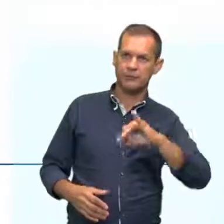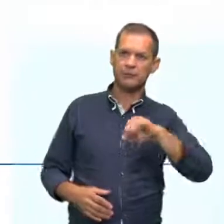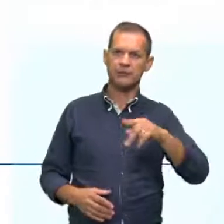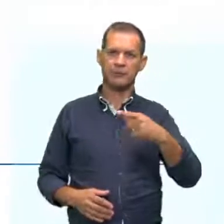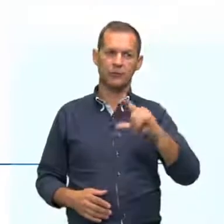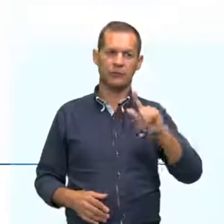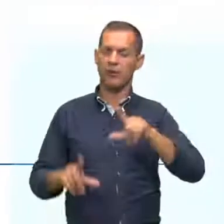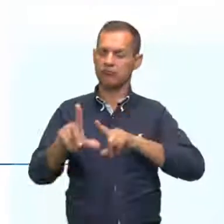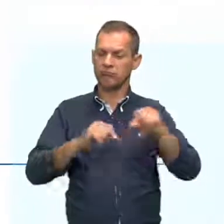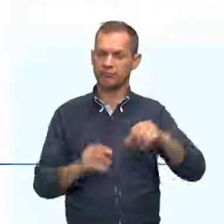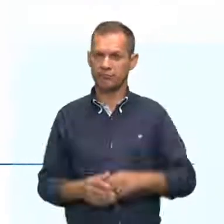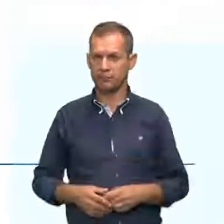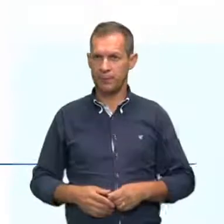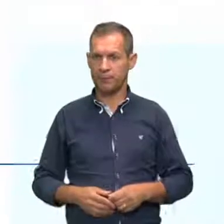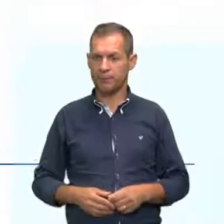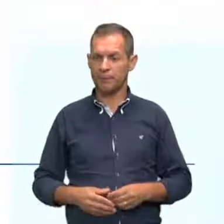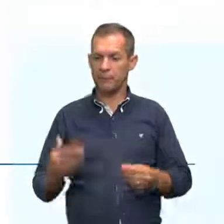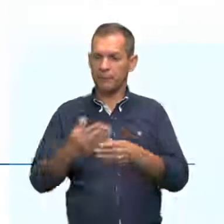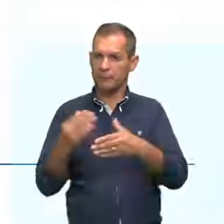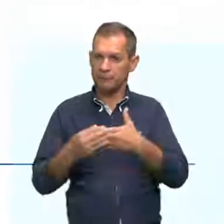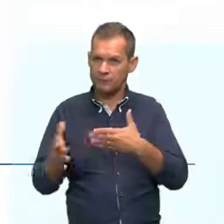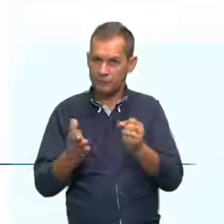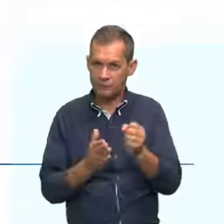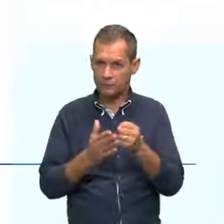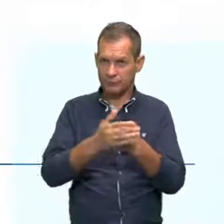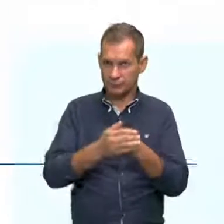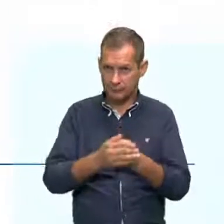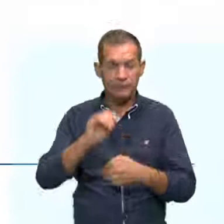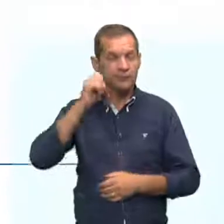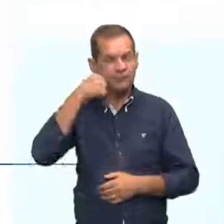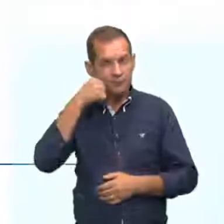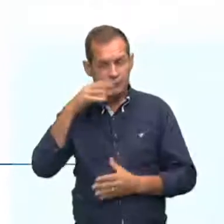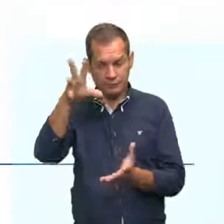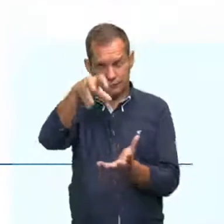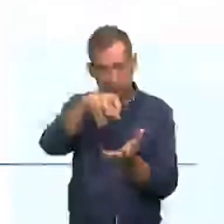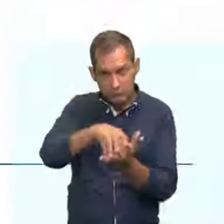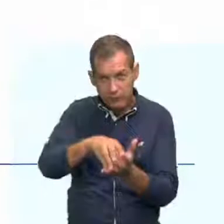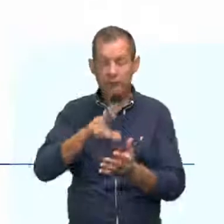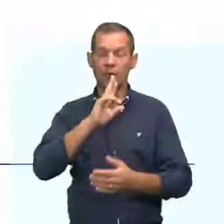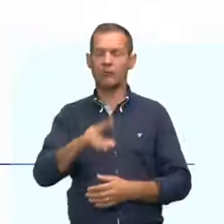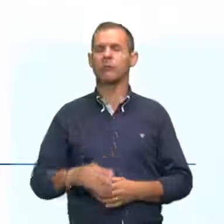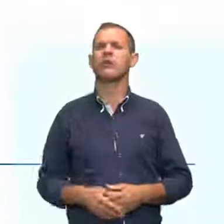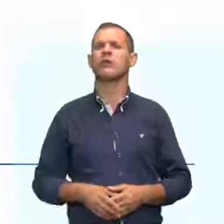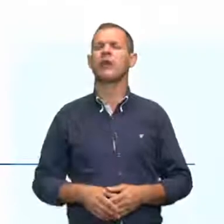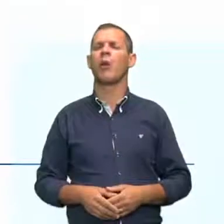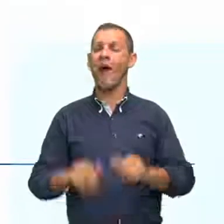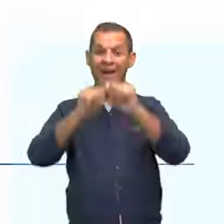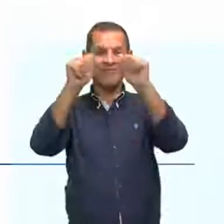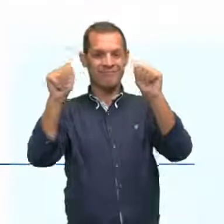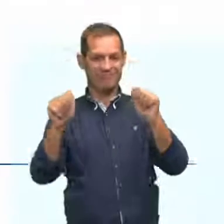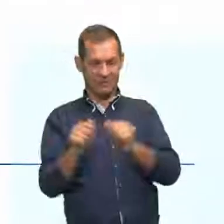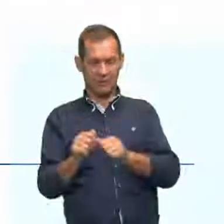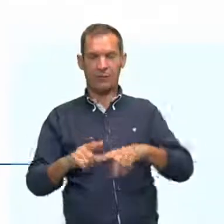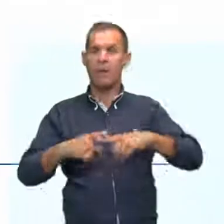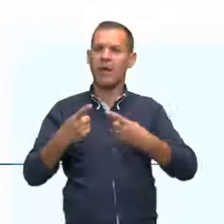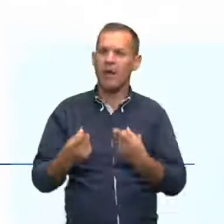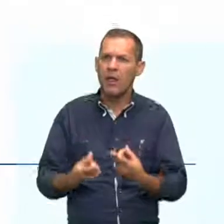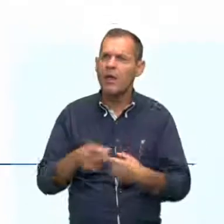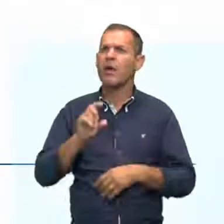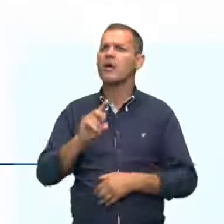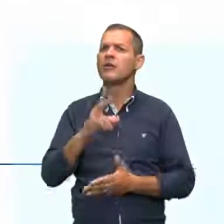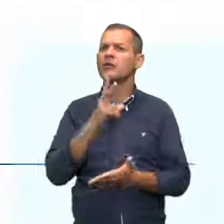foto, escolhe o arquivo a ser escondido, utiliza uma senha para criptografar e o resultado vai ser uma imagem. E